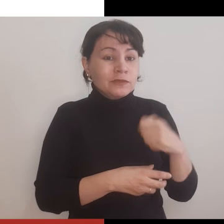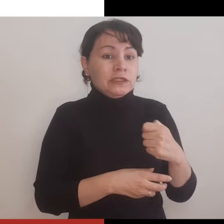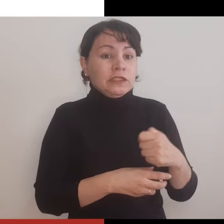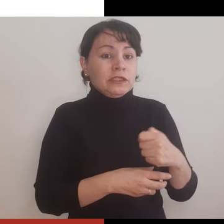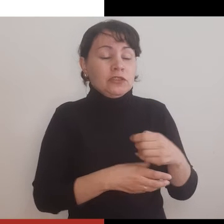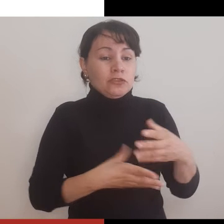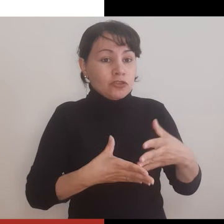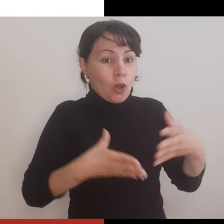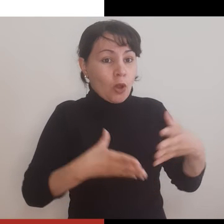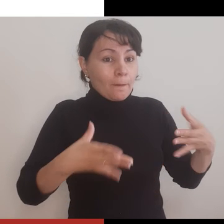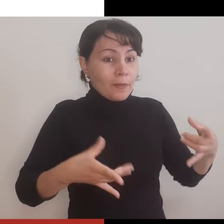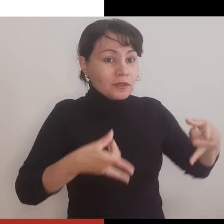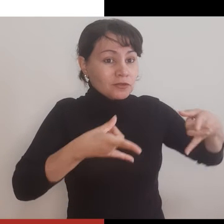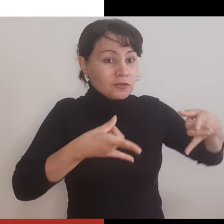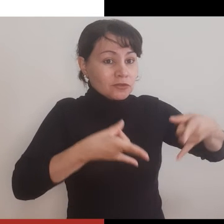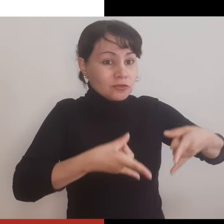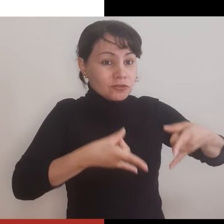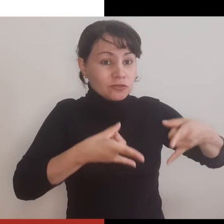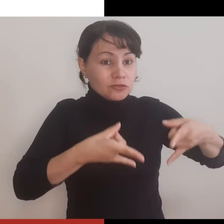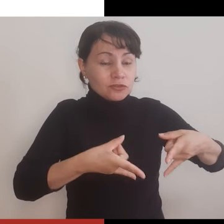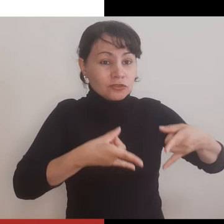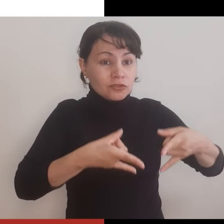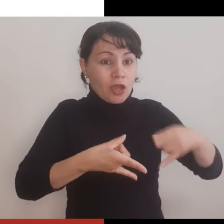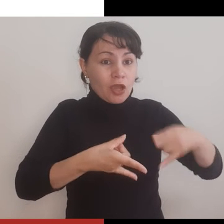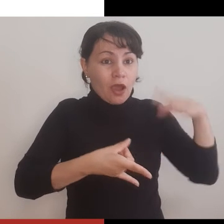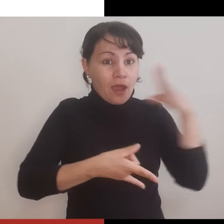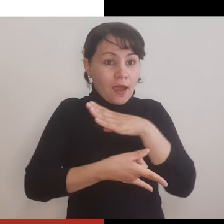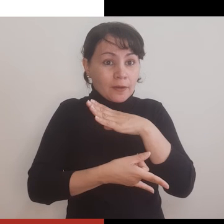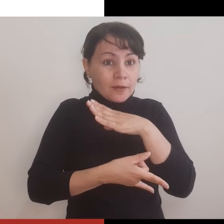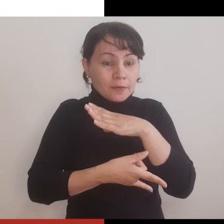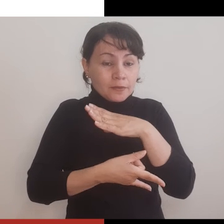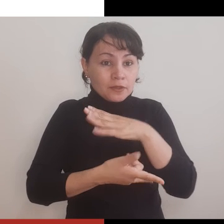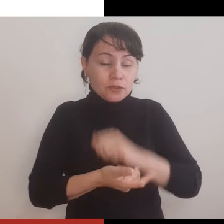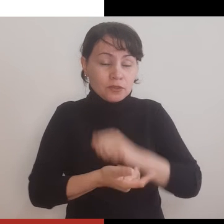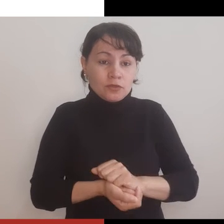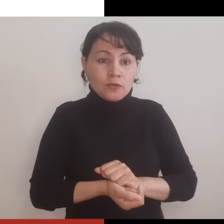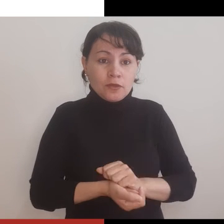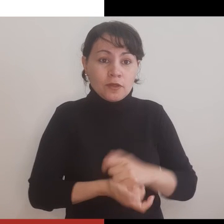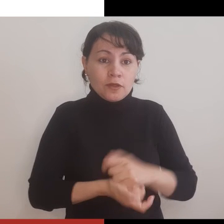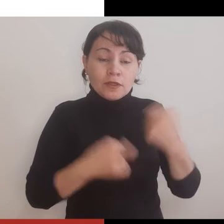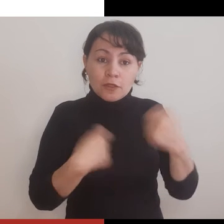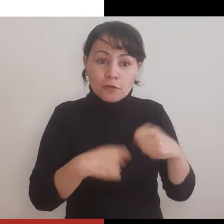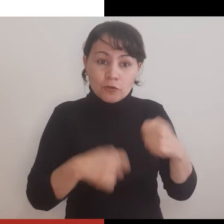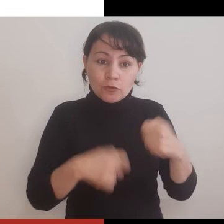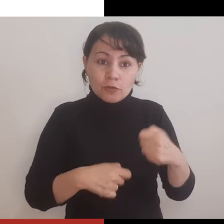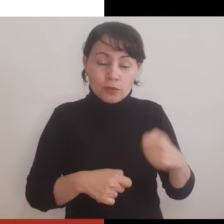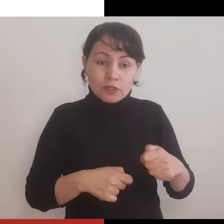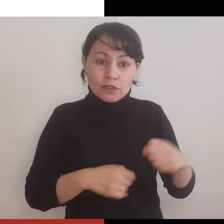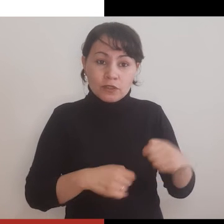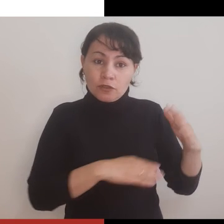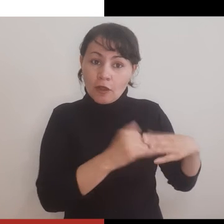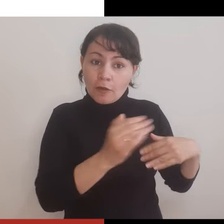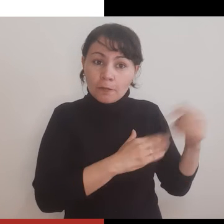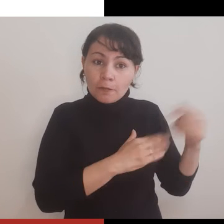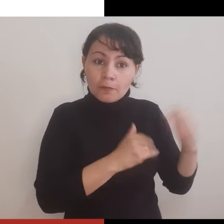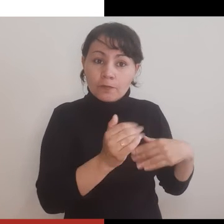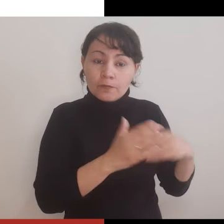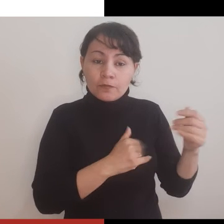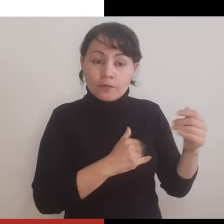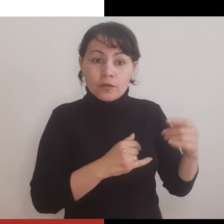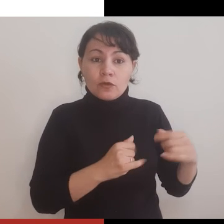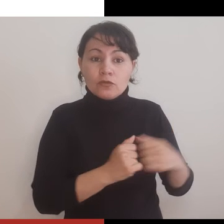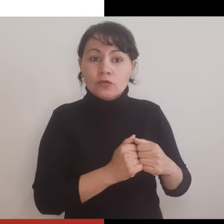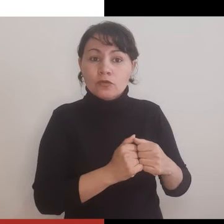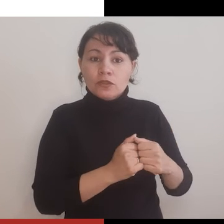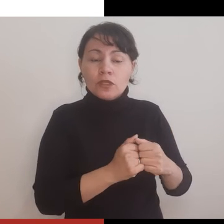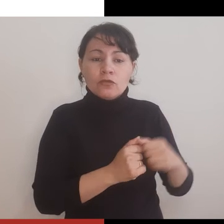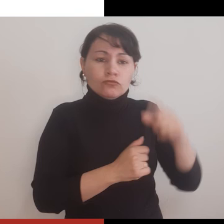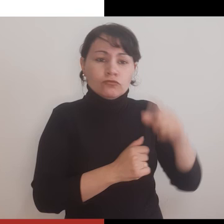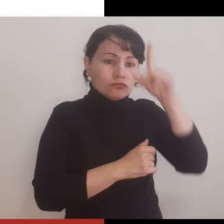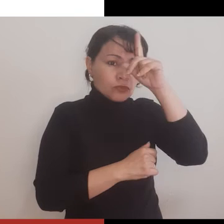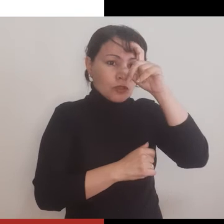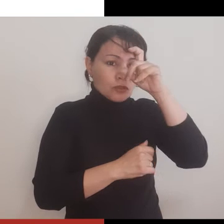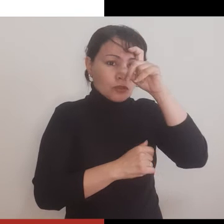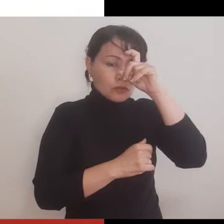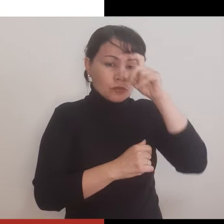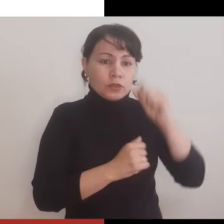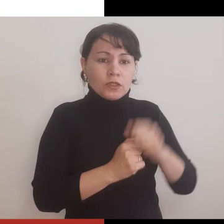de leitos de uma forma emergencial, sendo, então, necessária a construção dos hospitais de